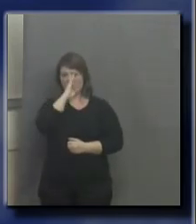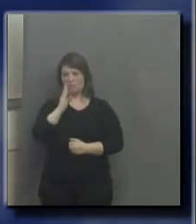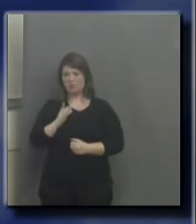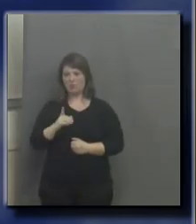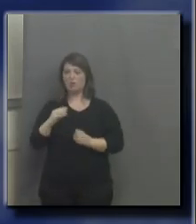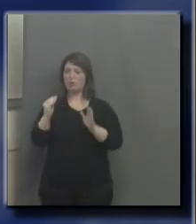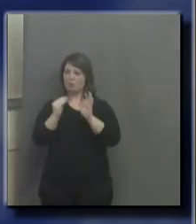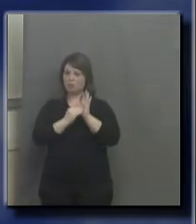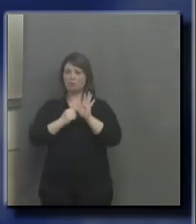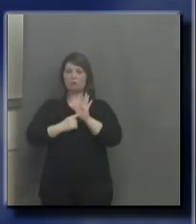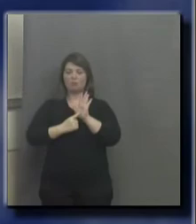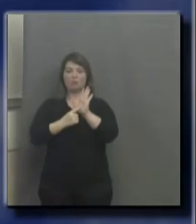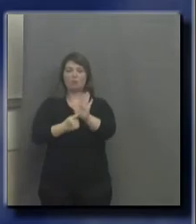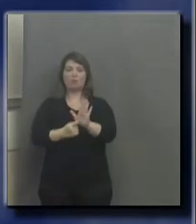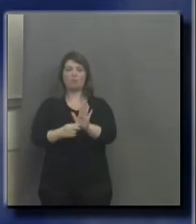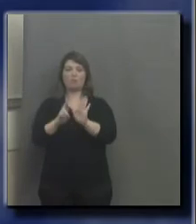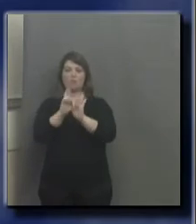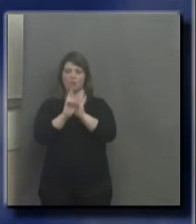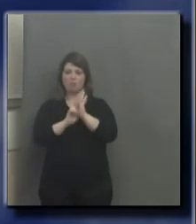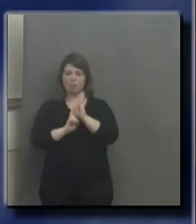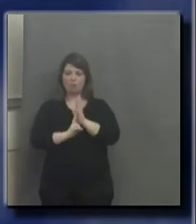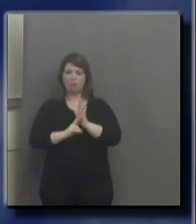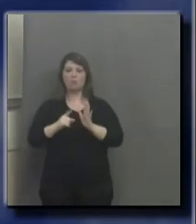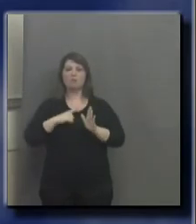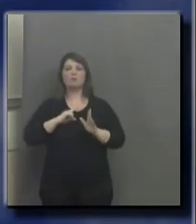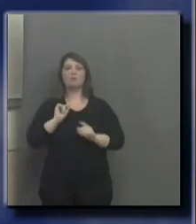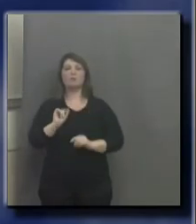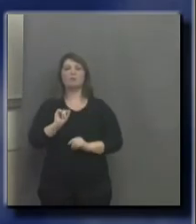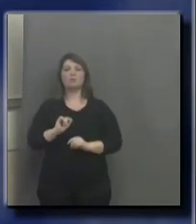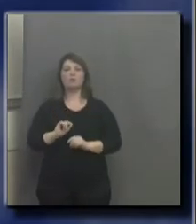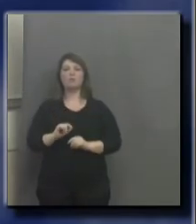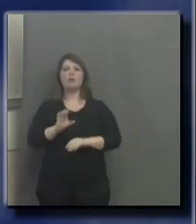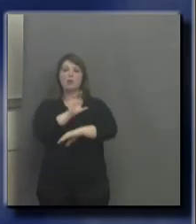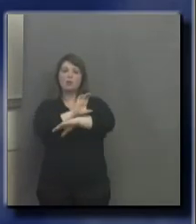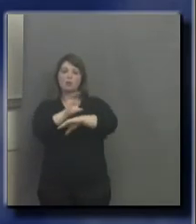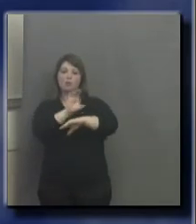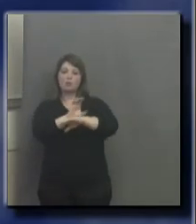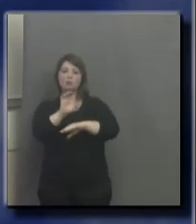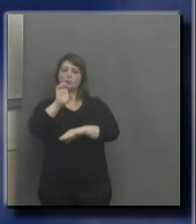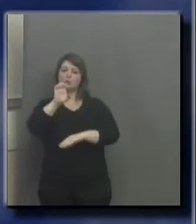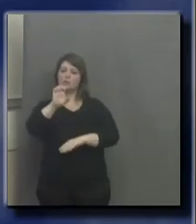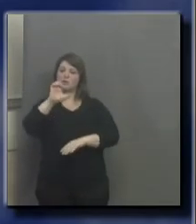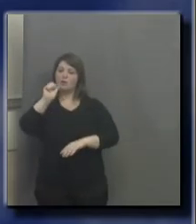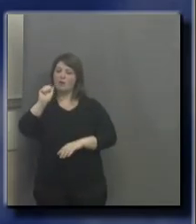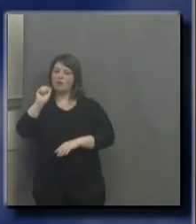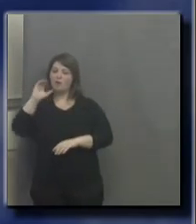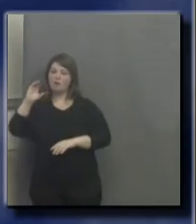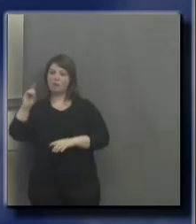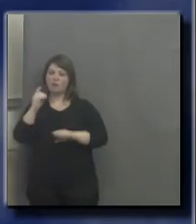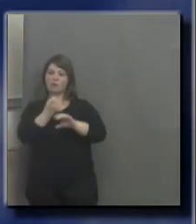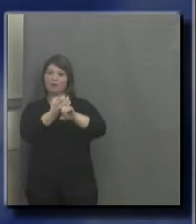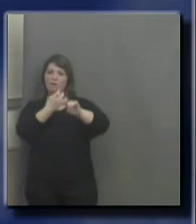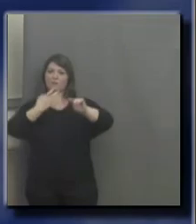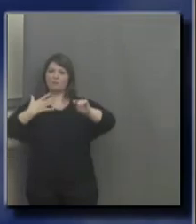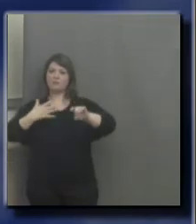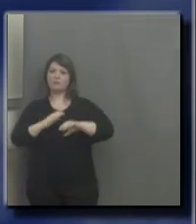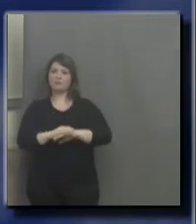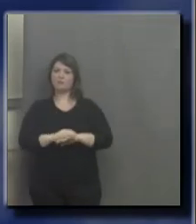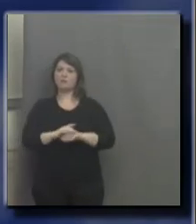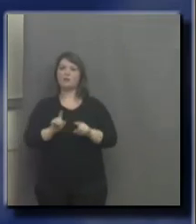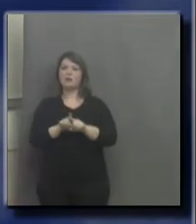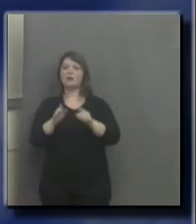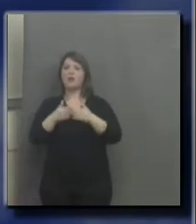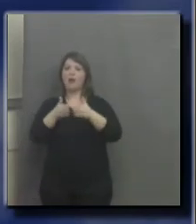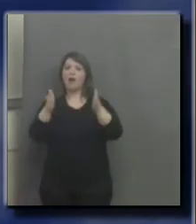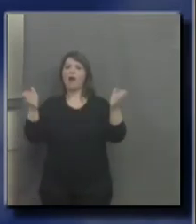publicou um decreto regulamentando a oferta de cursos em EAD. Esse decreto